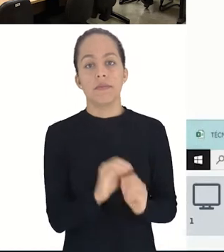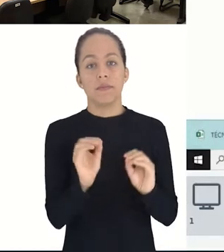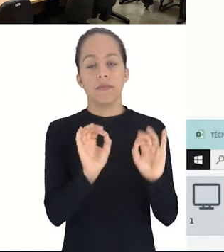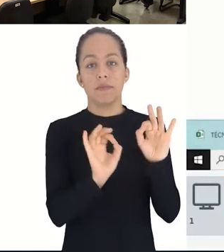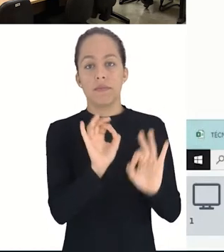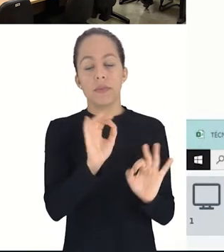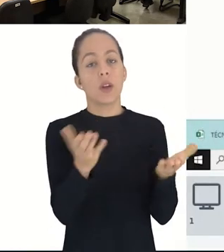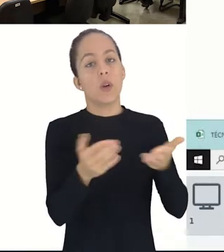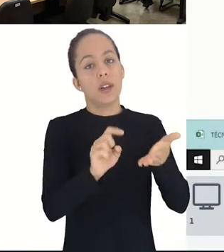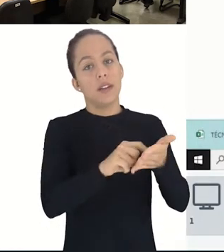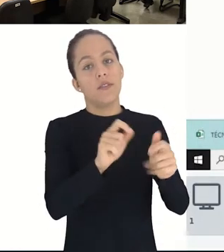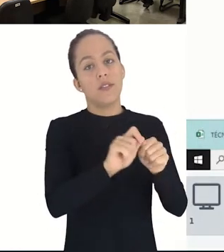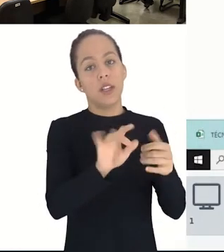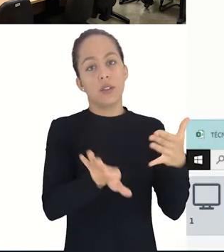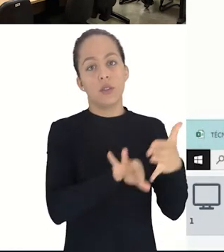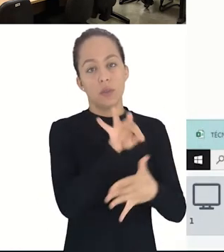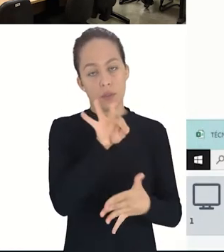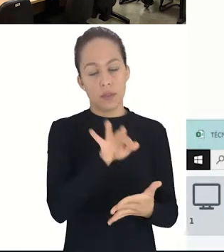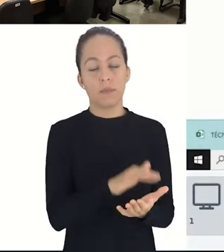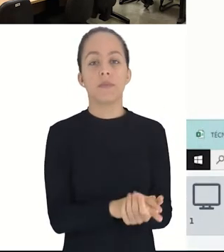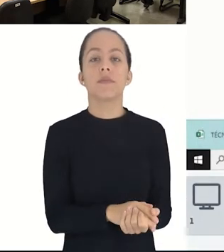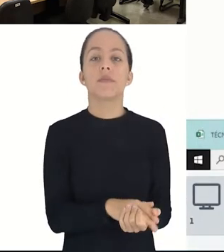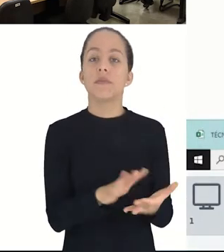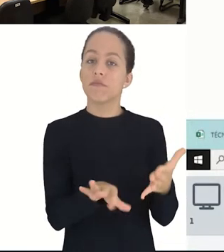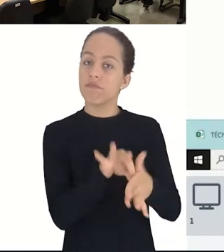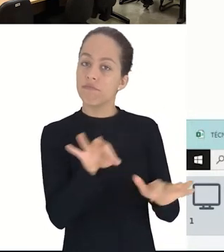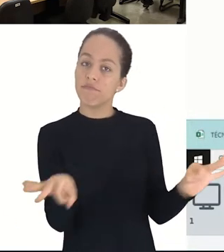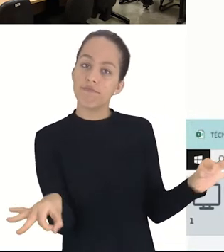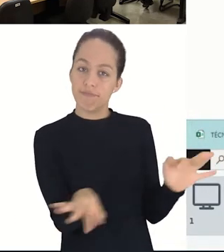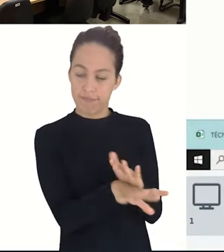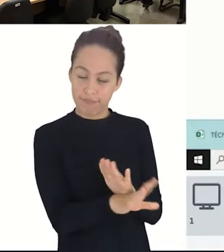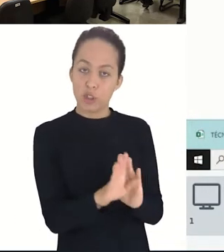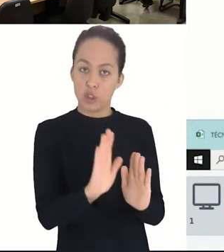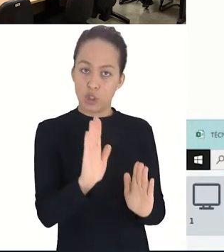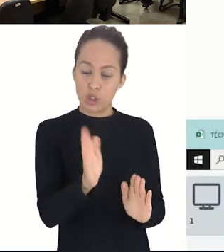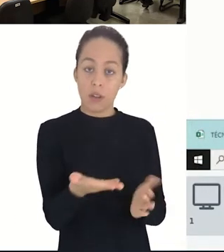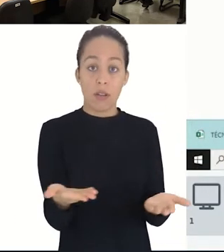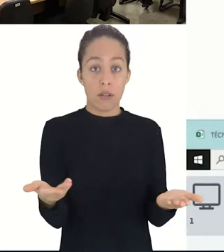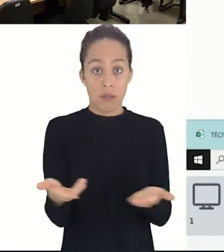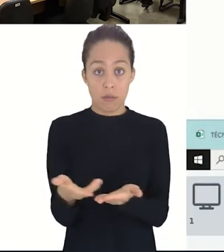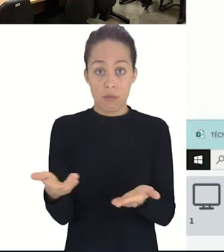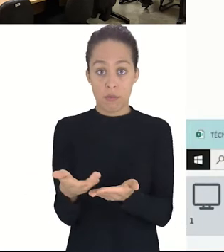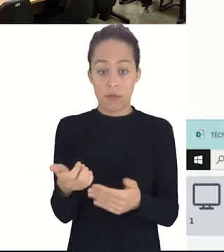Vamos realizar o sorteio. O sorteio já foi realizado.